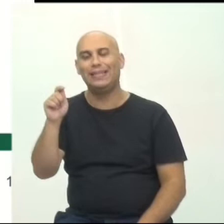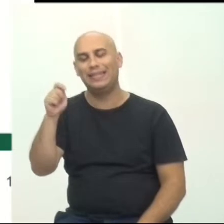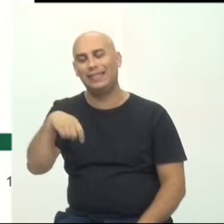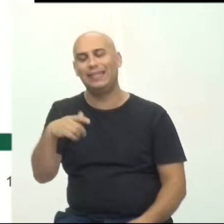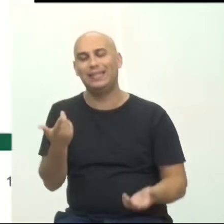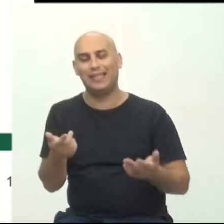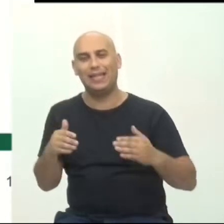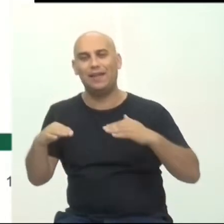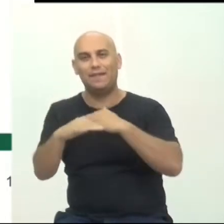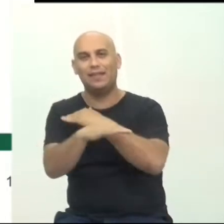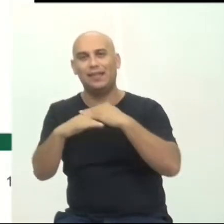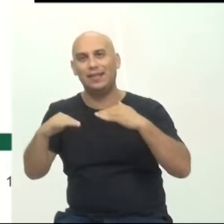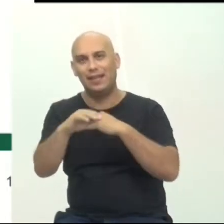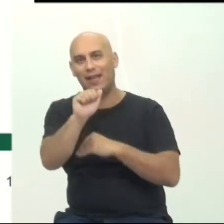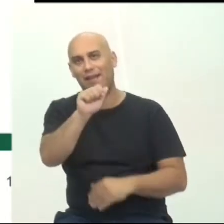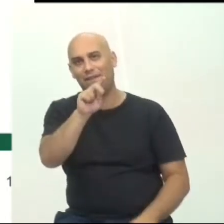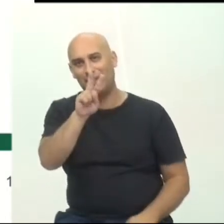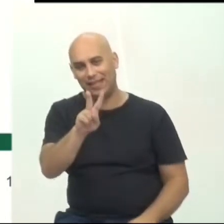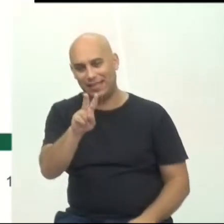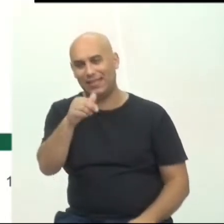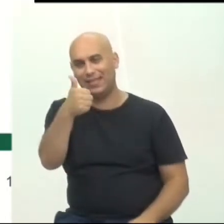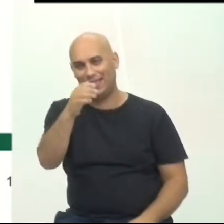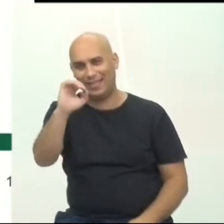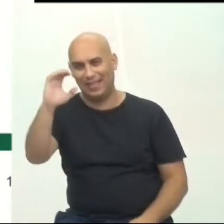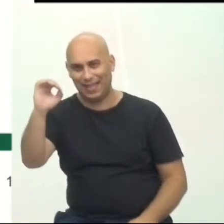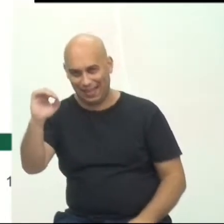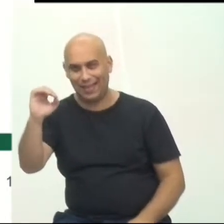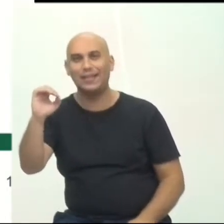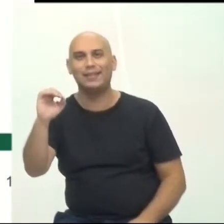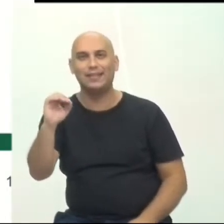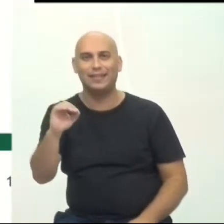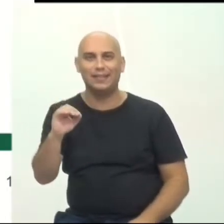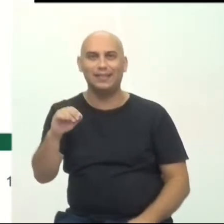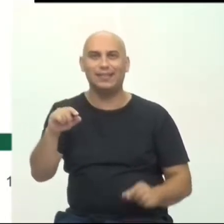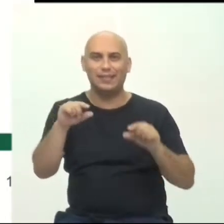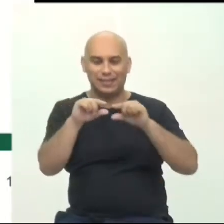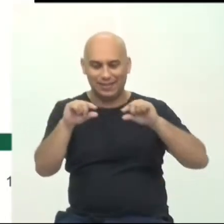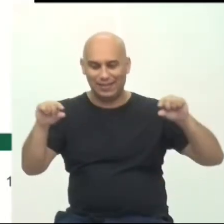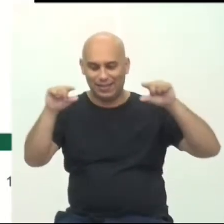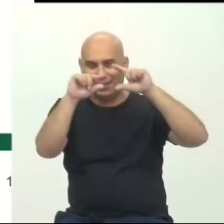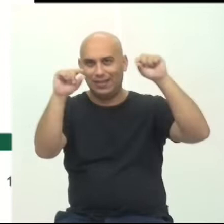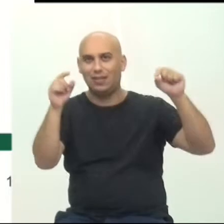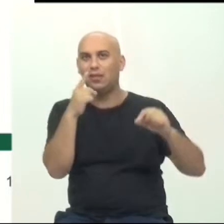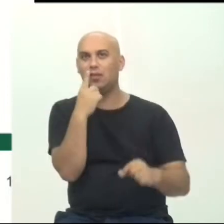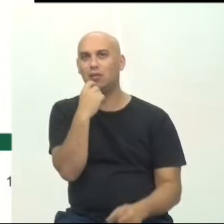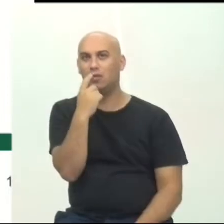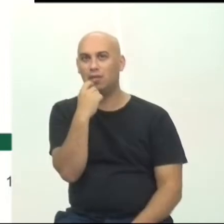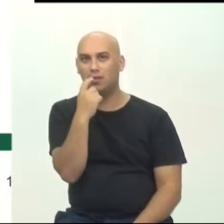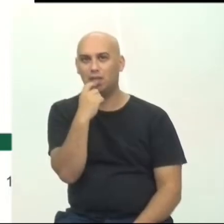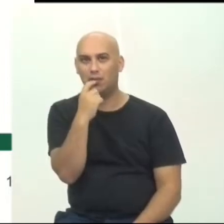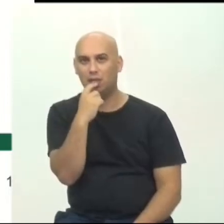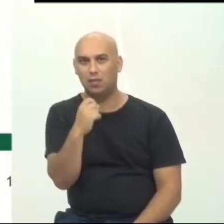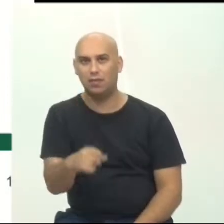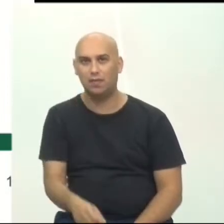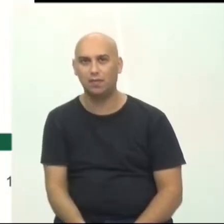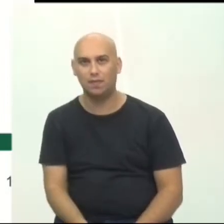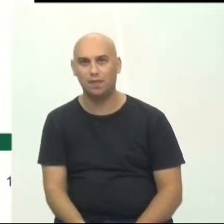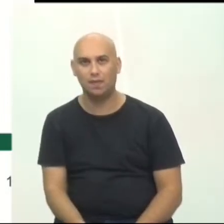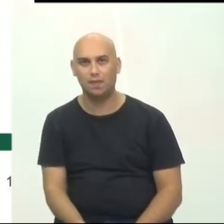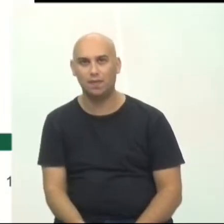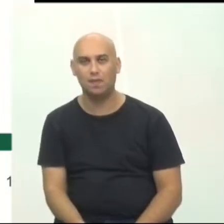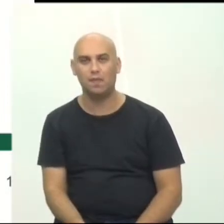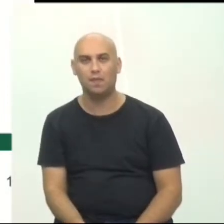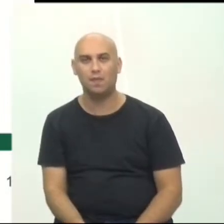está representado no mapinha lá em cima, em linhas vermelhas, né, como ele toma boa parte do projeto. Esse é